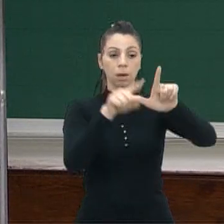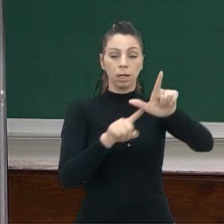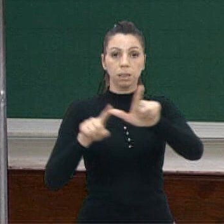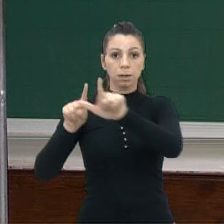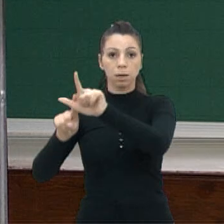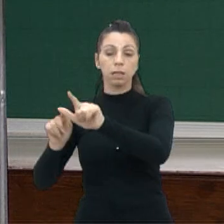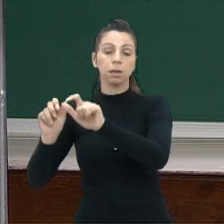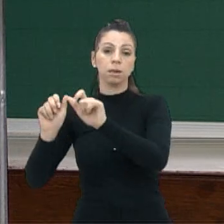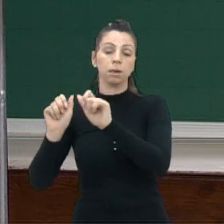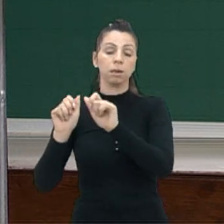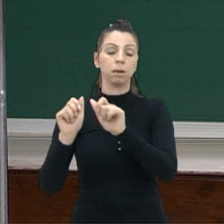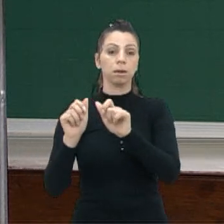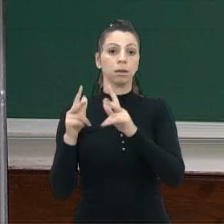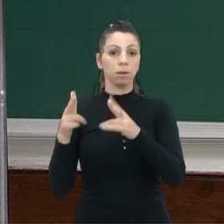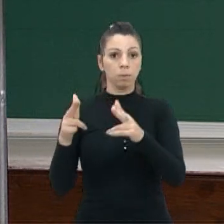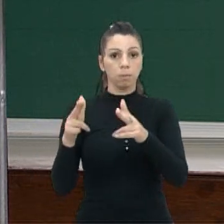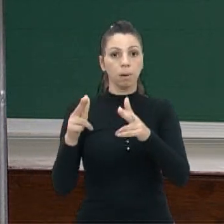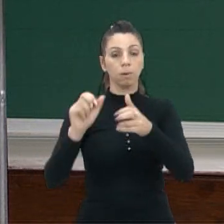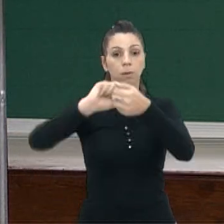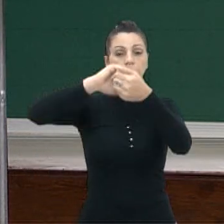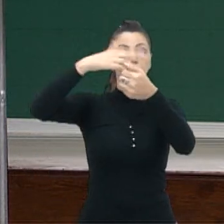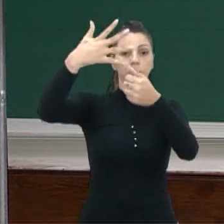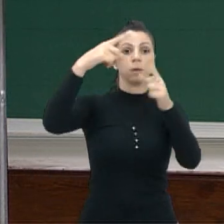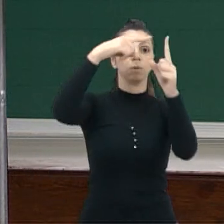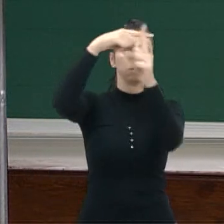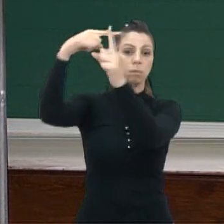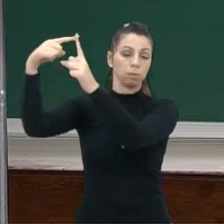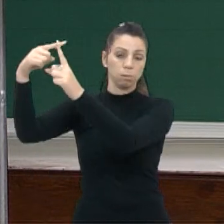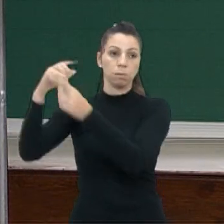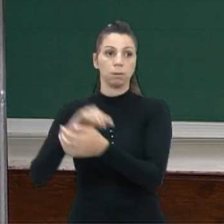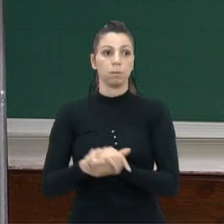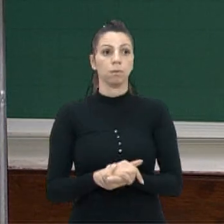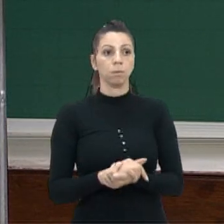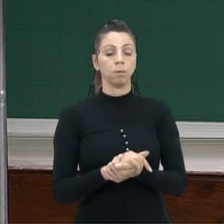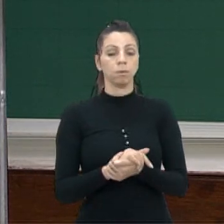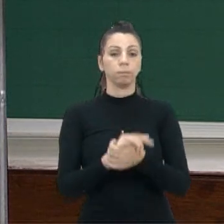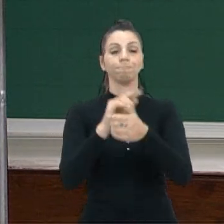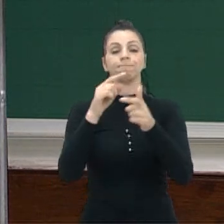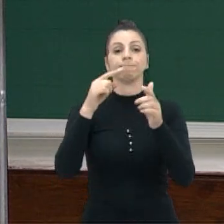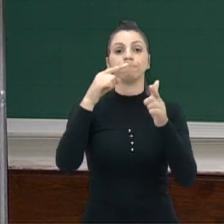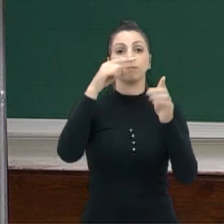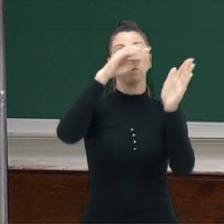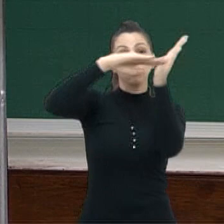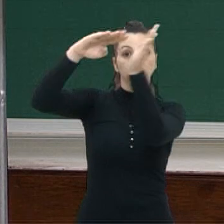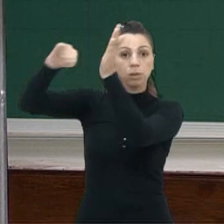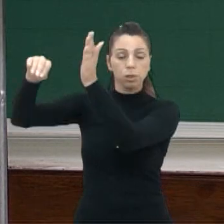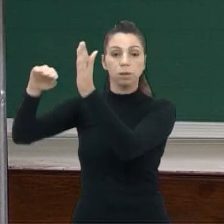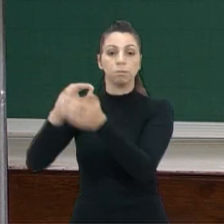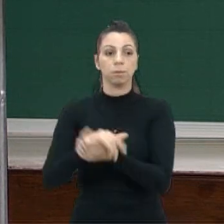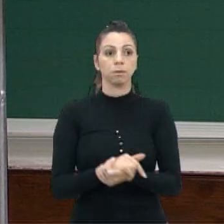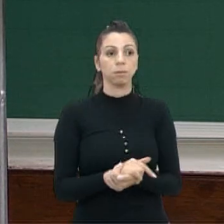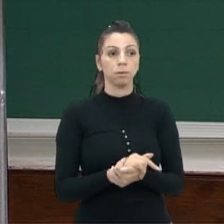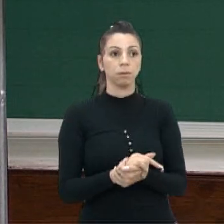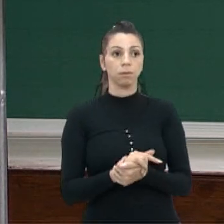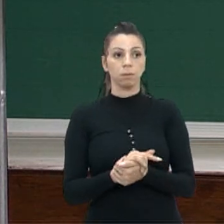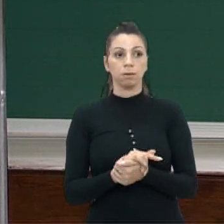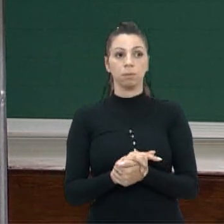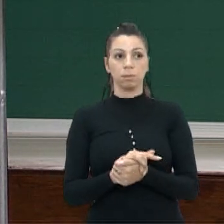2, 1. Então vai ficar o m sozinho, sem expoente. Tá? Então a resposta da letra A seria o quê? Mais